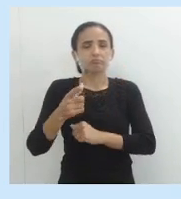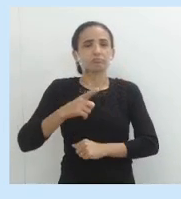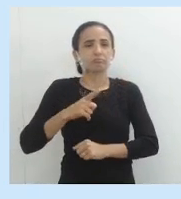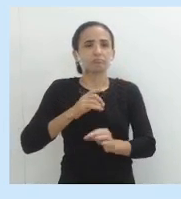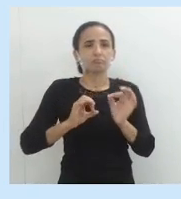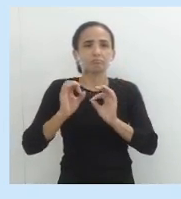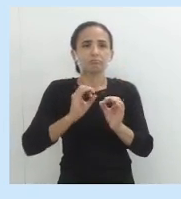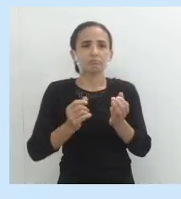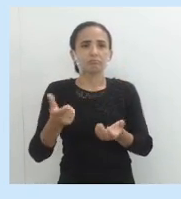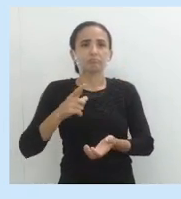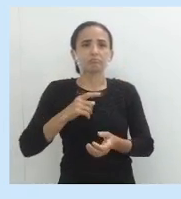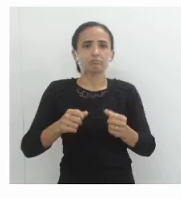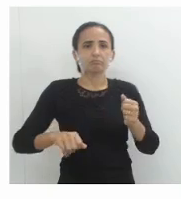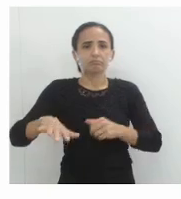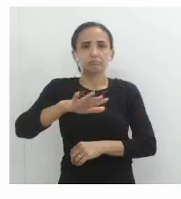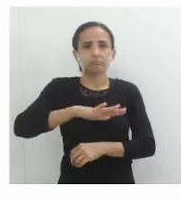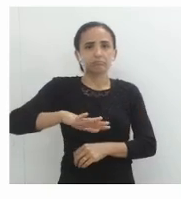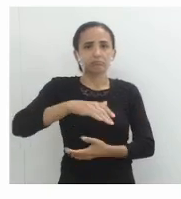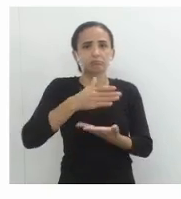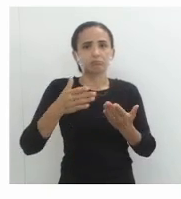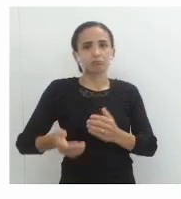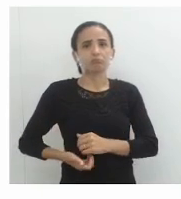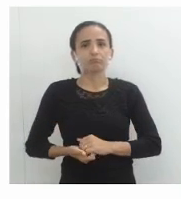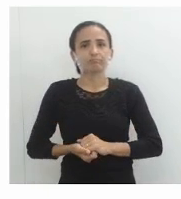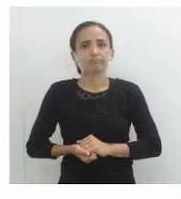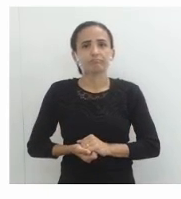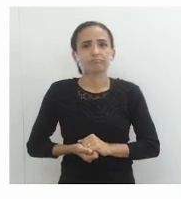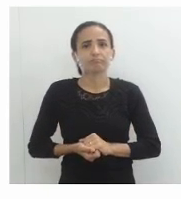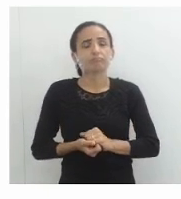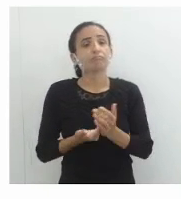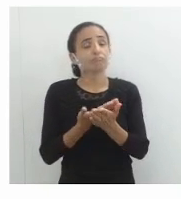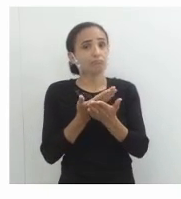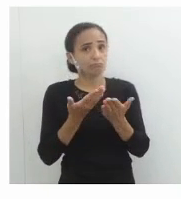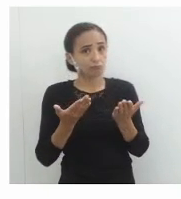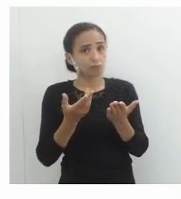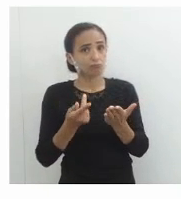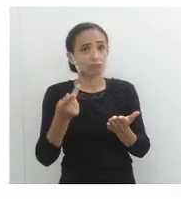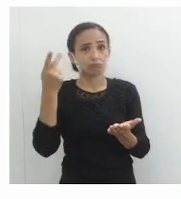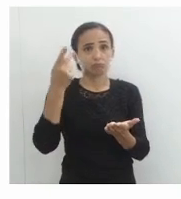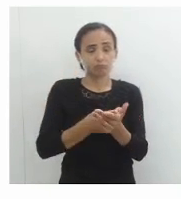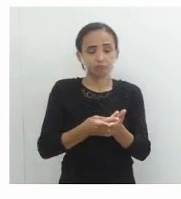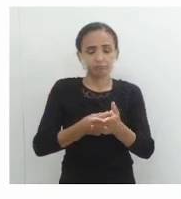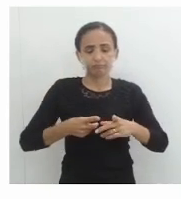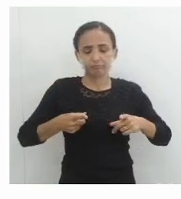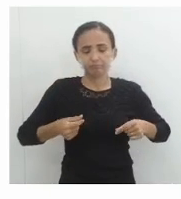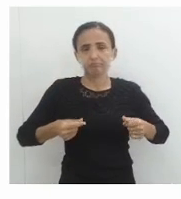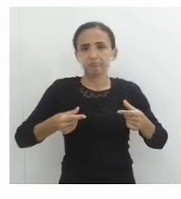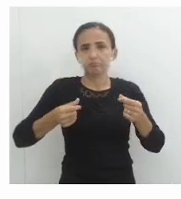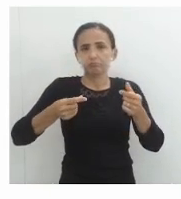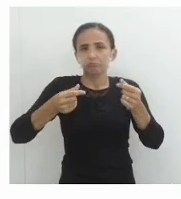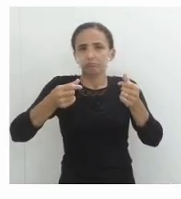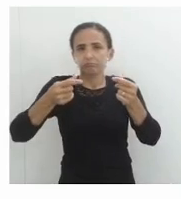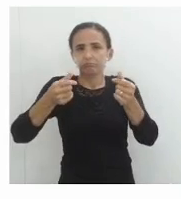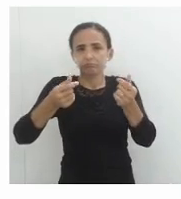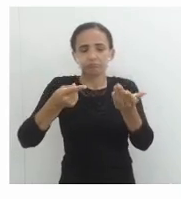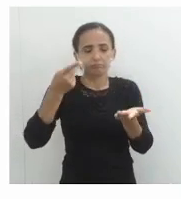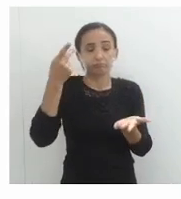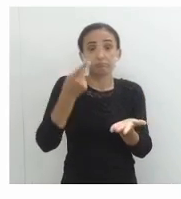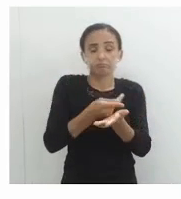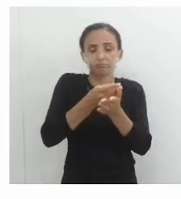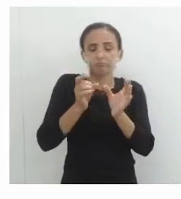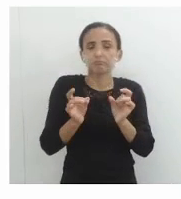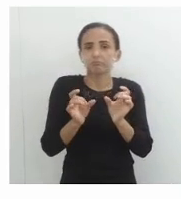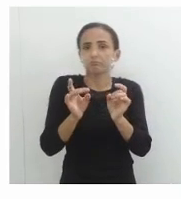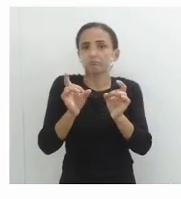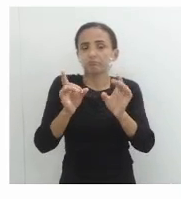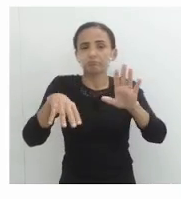não tinha ainda esse espaço. Com o avanço do sistema capitalista, surgiu um novo mercado de arte. Então